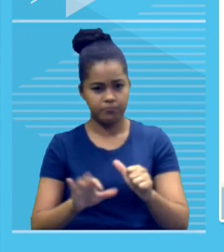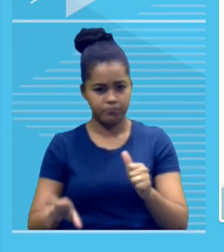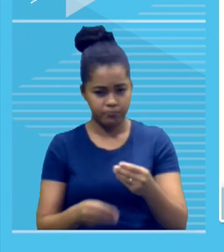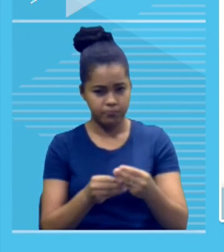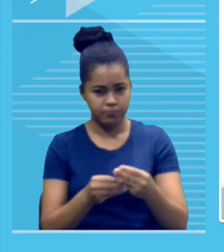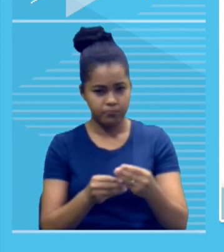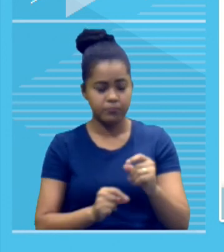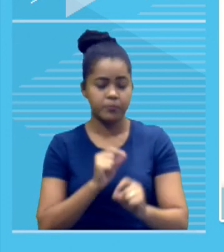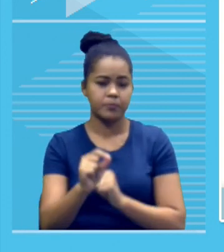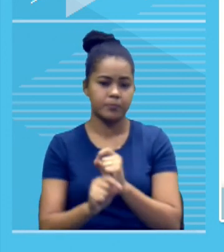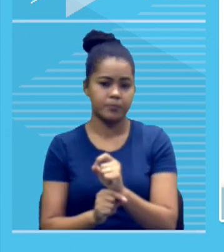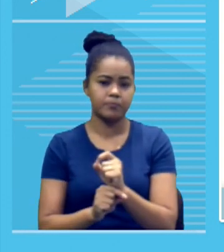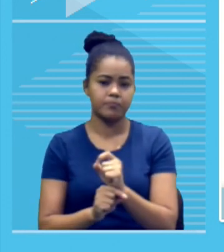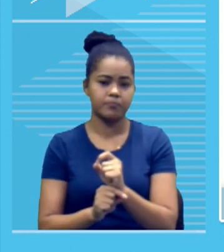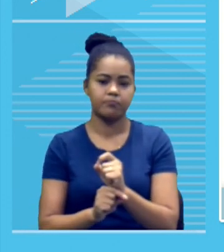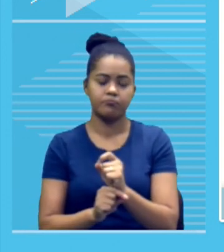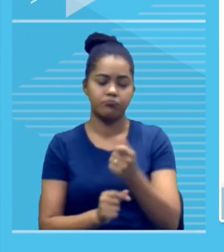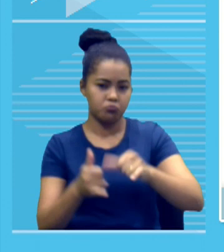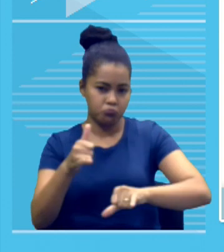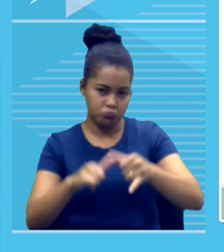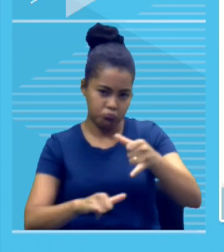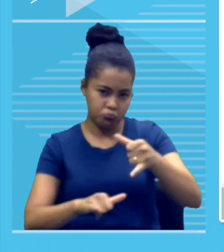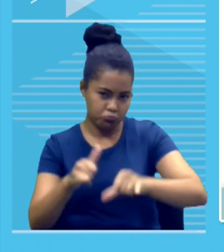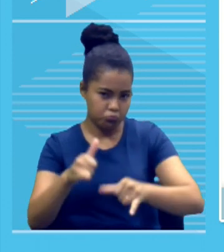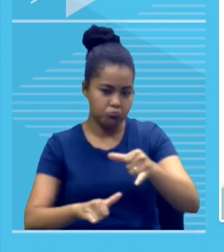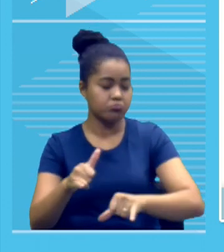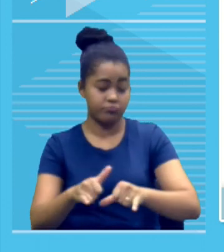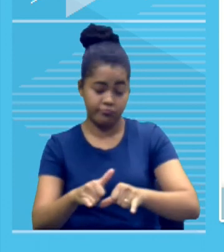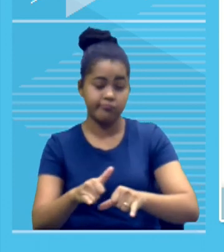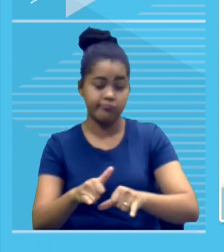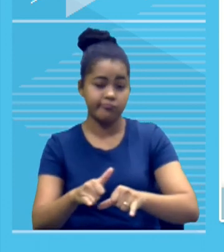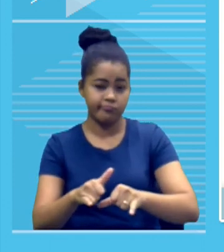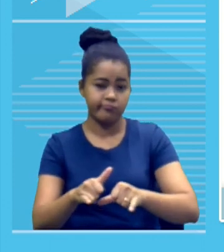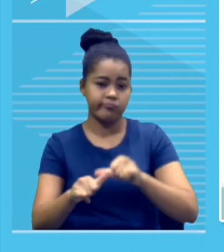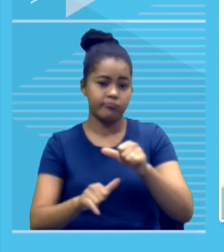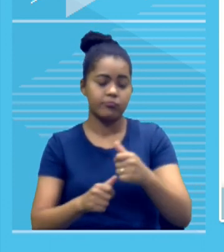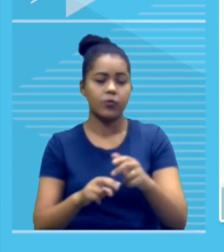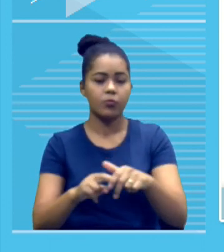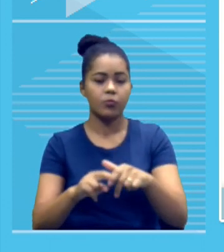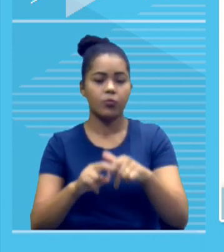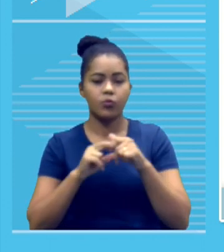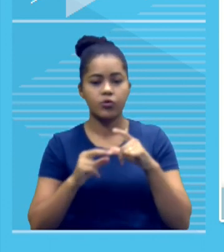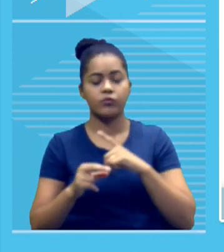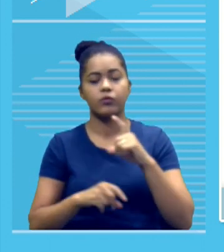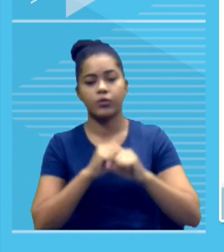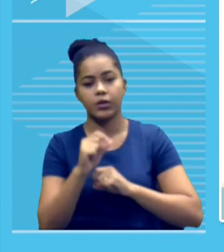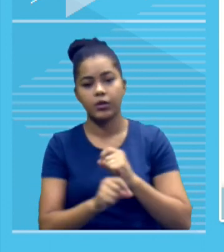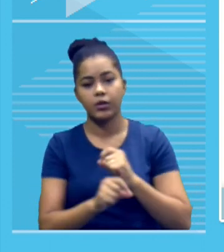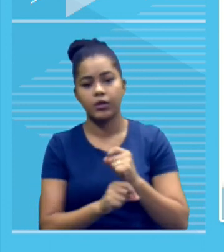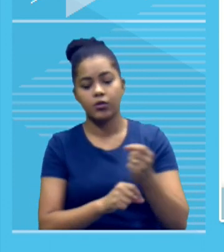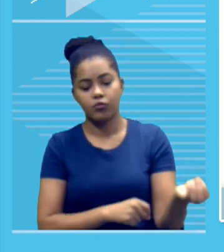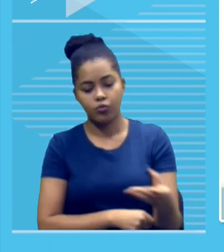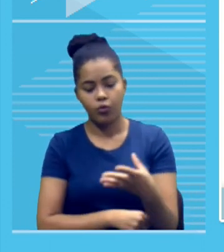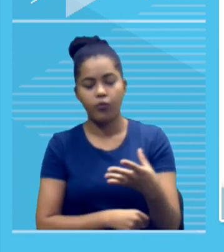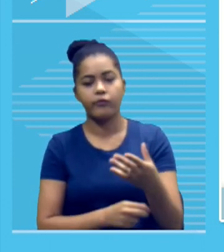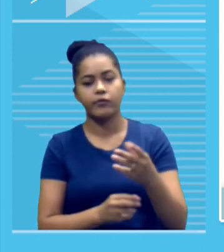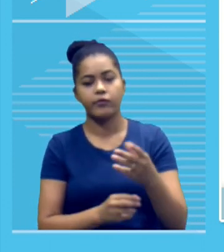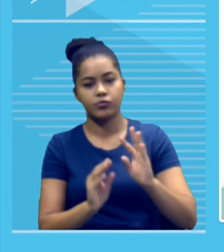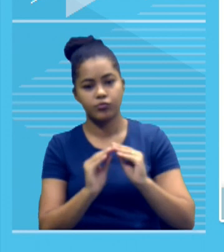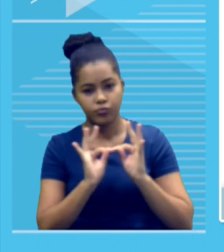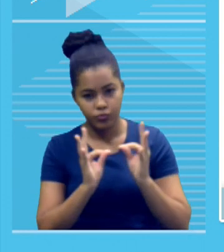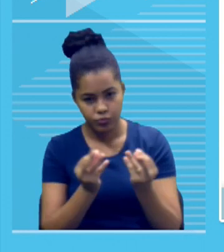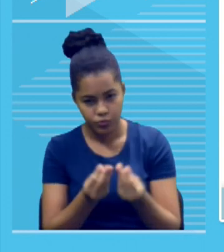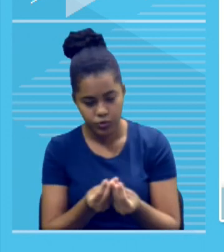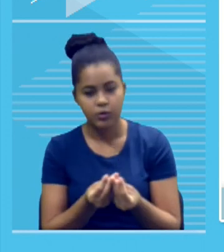química é um fenômeno químico, porque há a formação de novas substâncias, em que átomos de uma